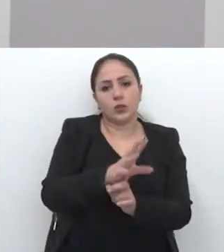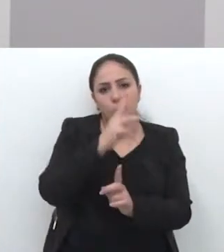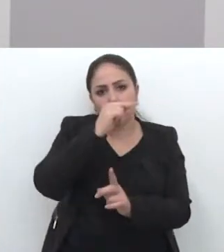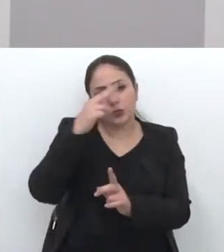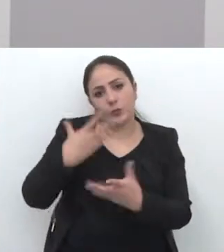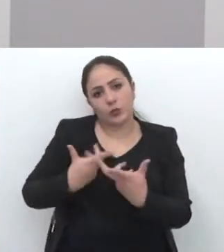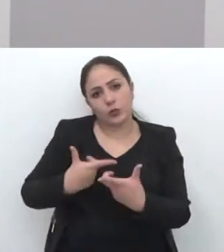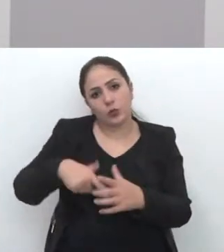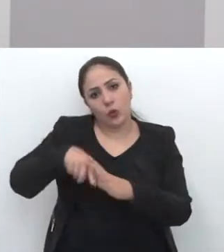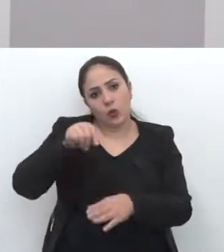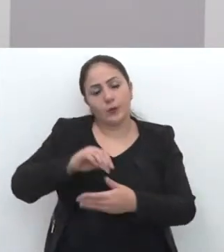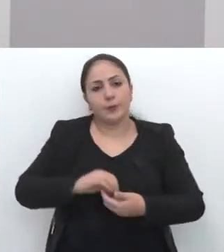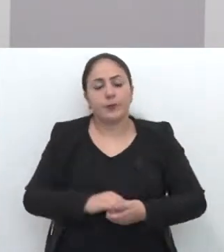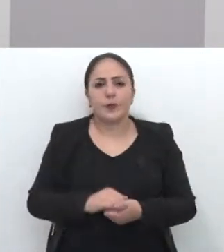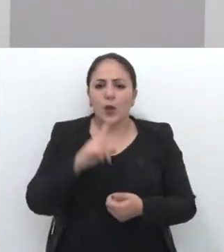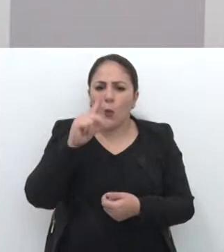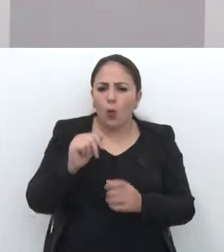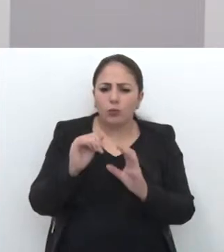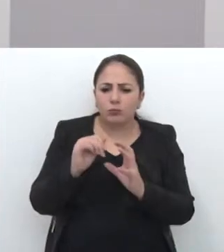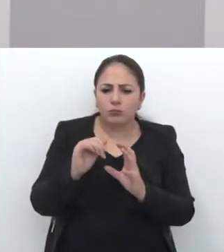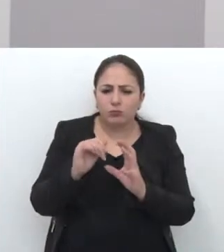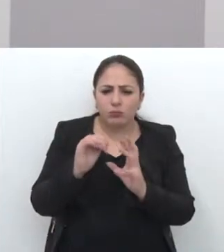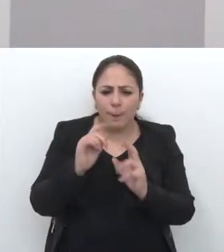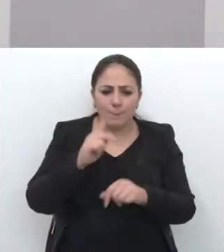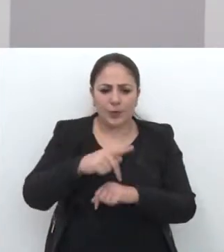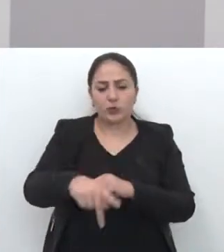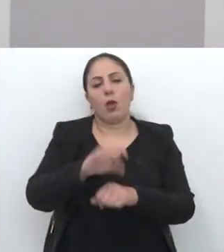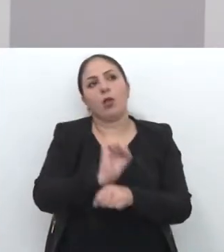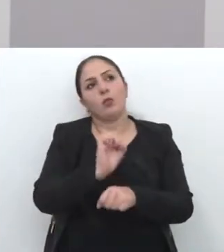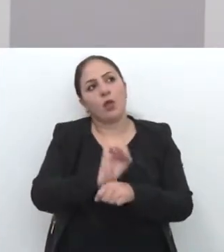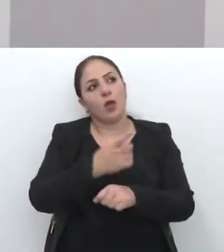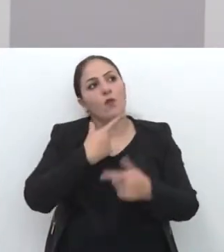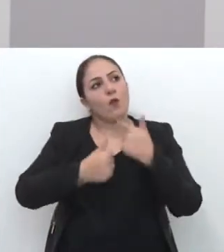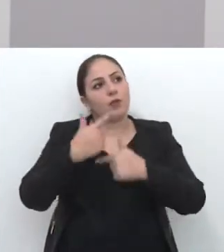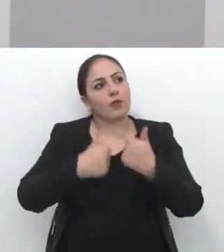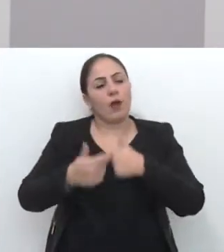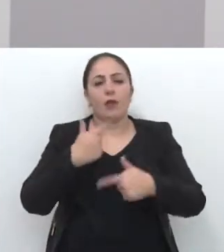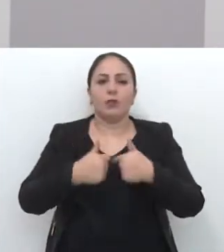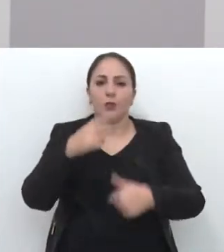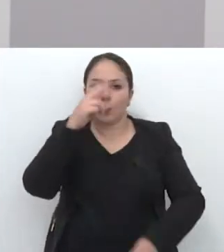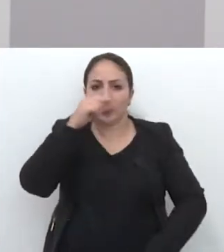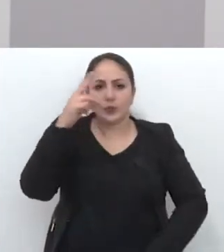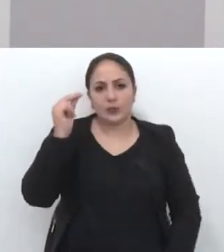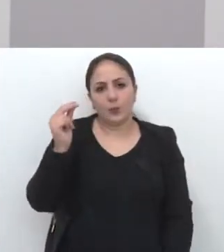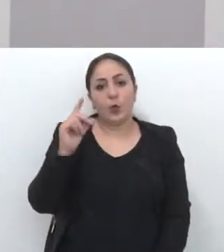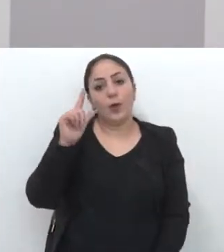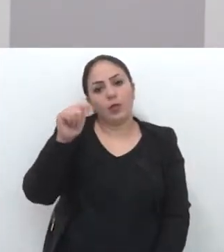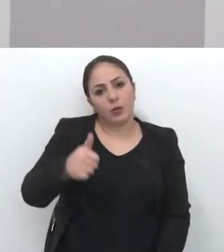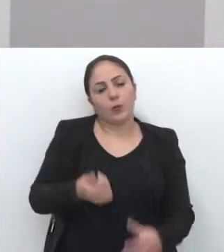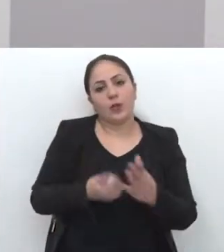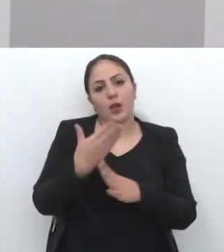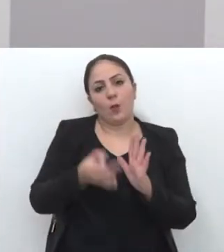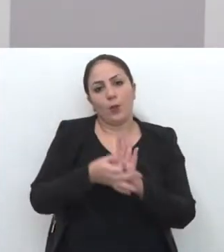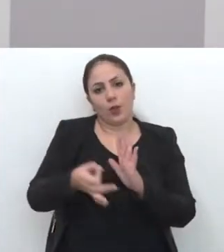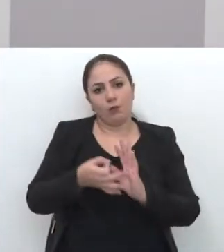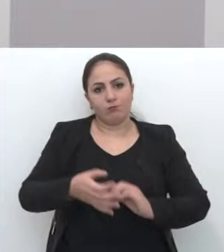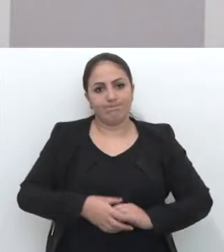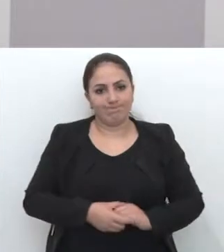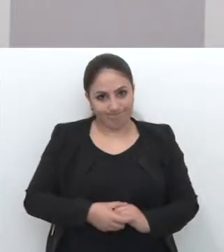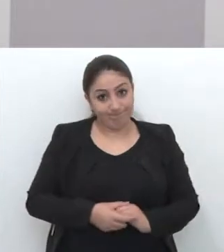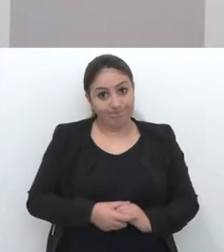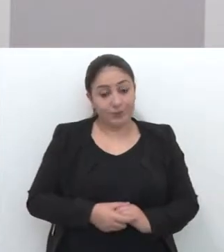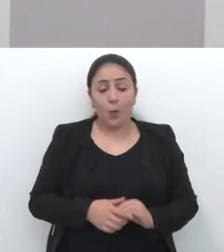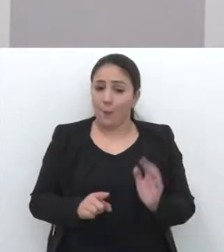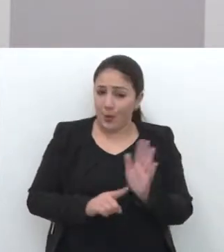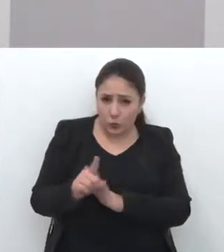ou contrário aquilo que o Executivo decide. É como se todos os passofundenses tivessem que esperar a vontade faraônica do Executivo para então depois emitir sua